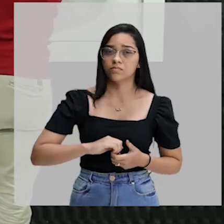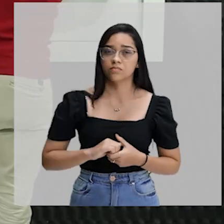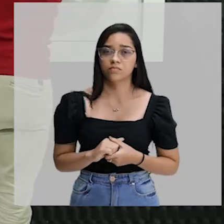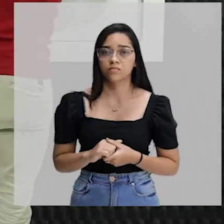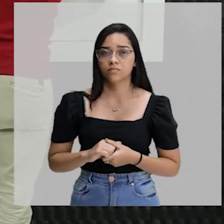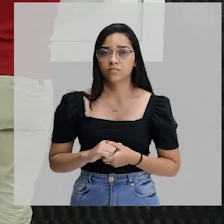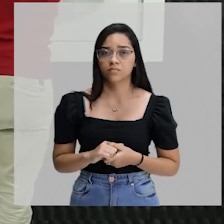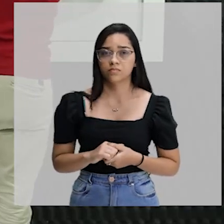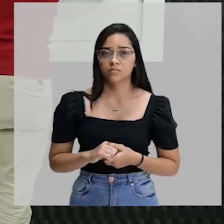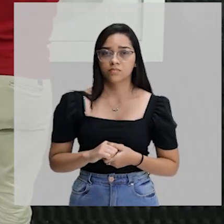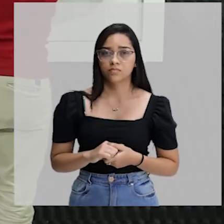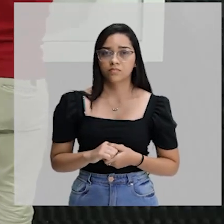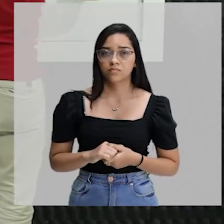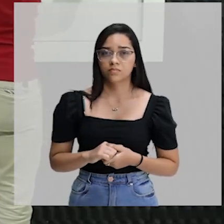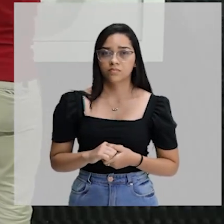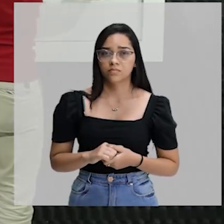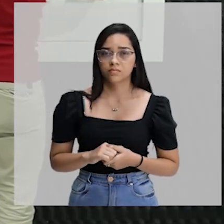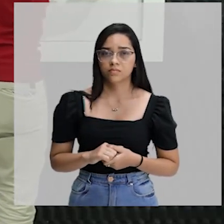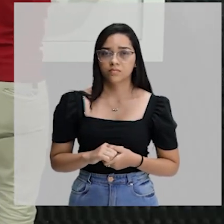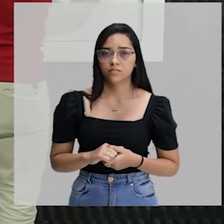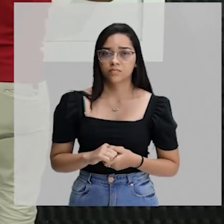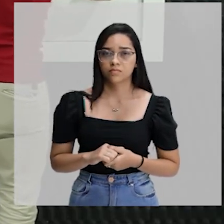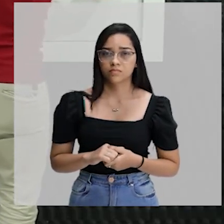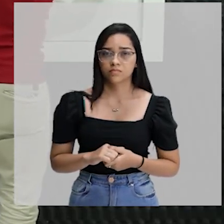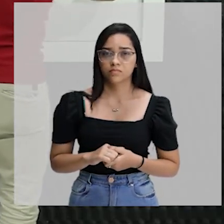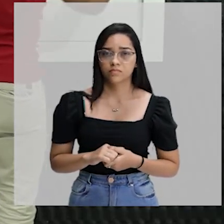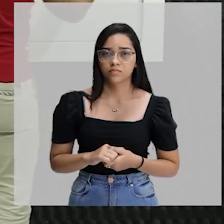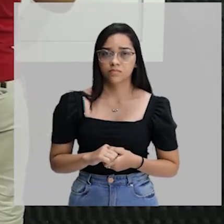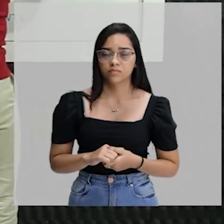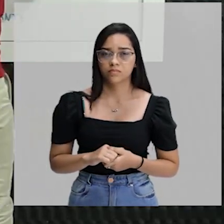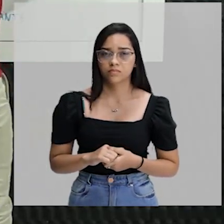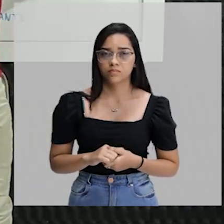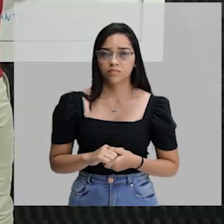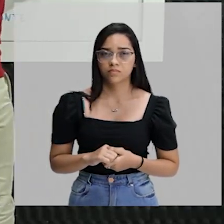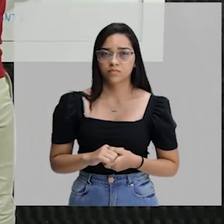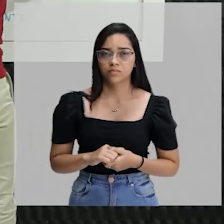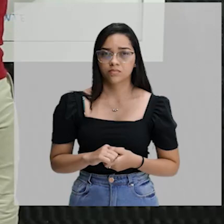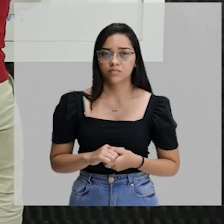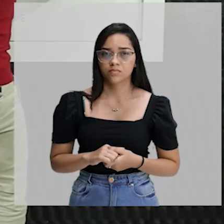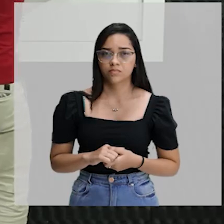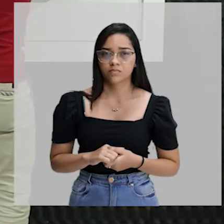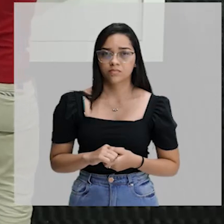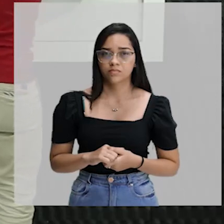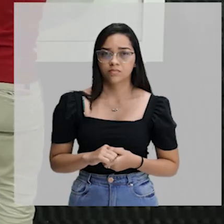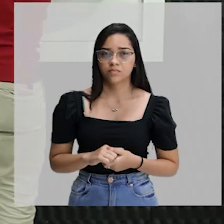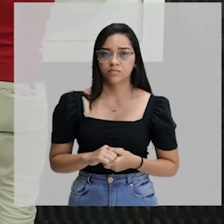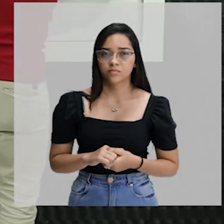ficar XAzinho, Y. E por último,